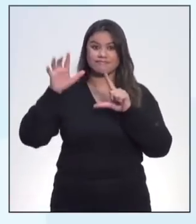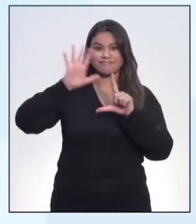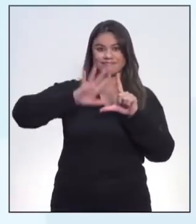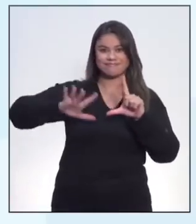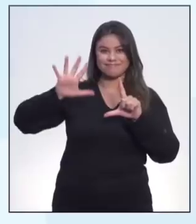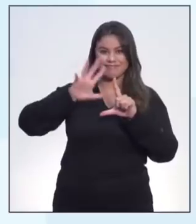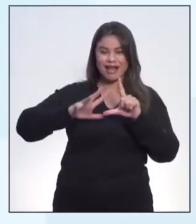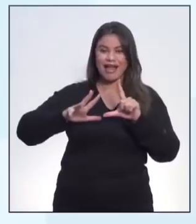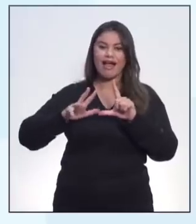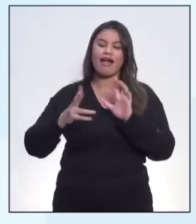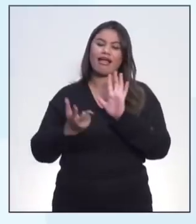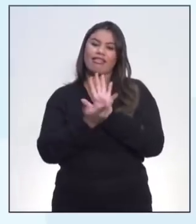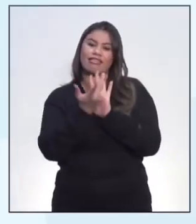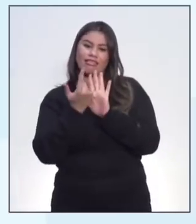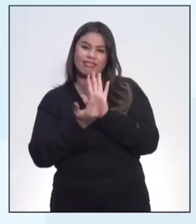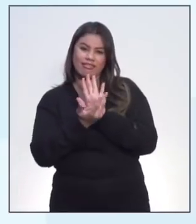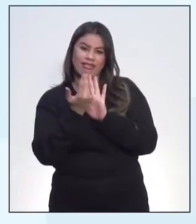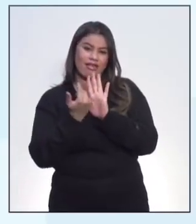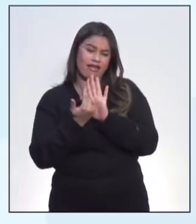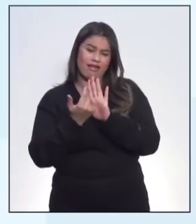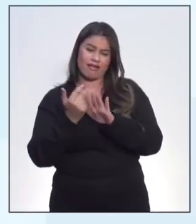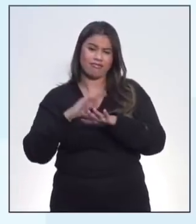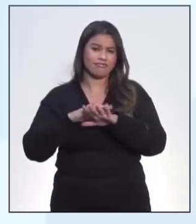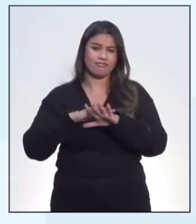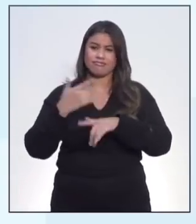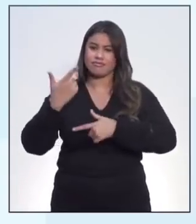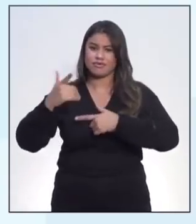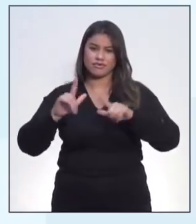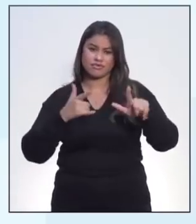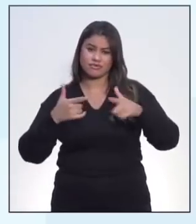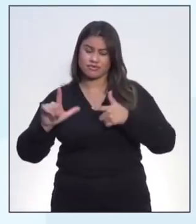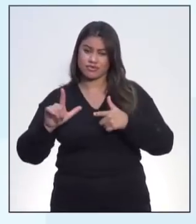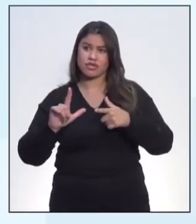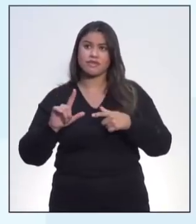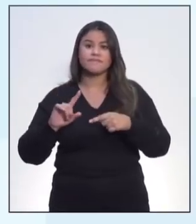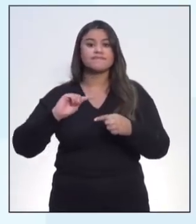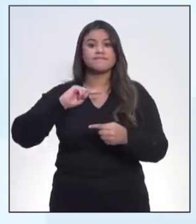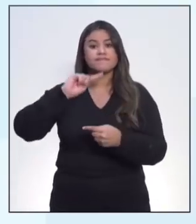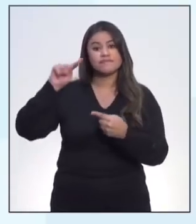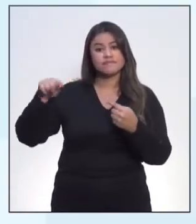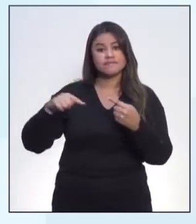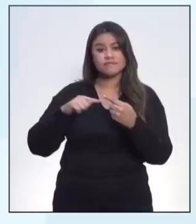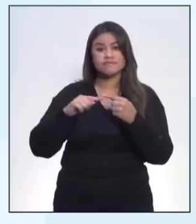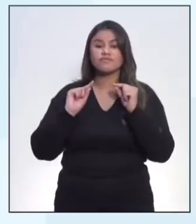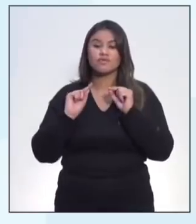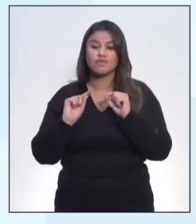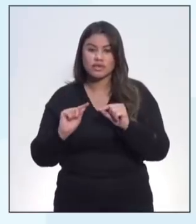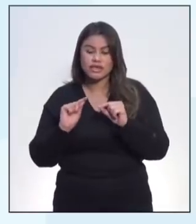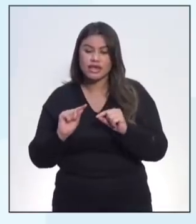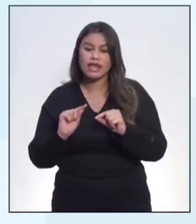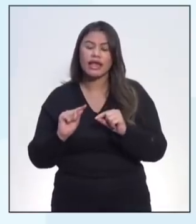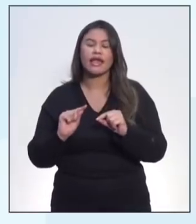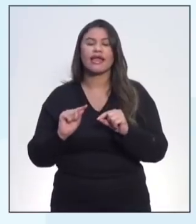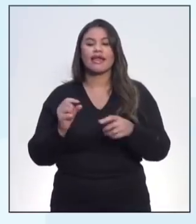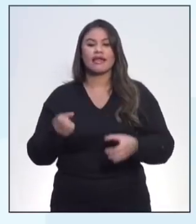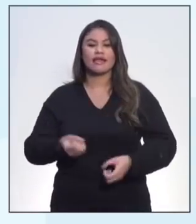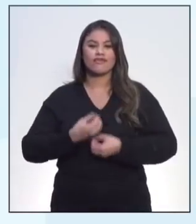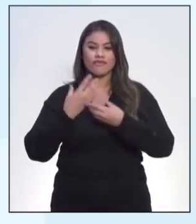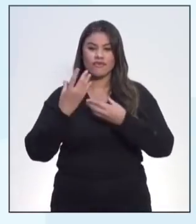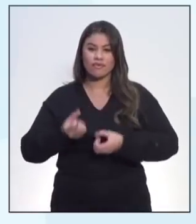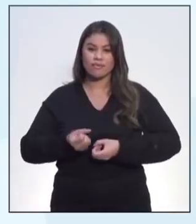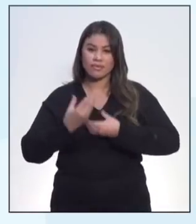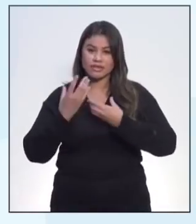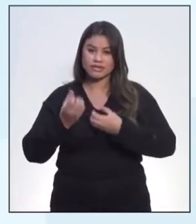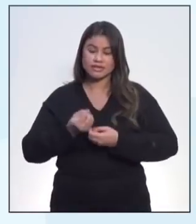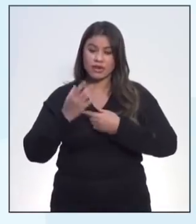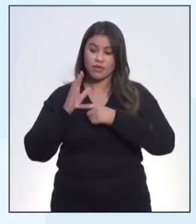ilustrações, entre outras situações. Ou seja, o objetivo é trazer informações de forma visual